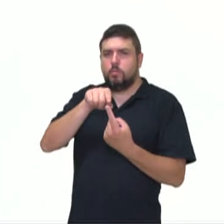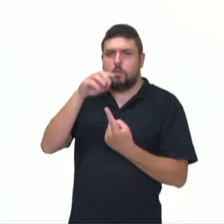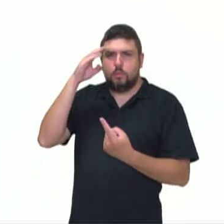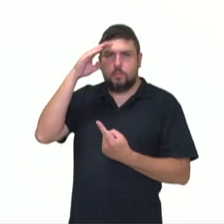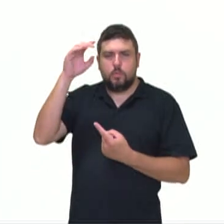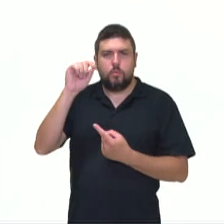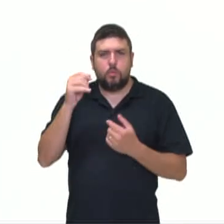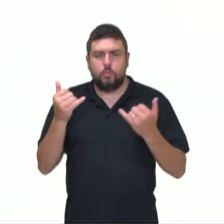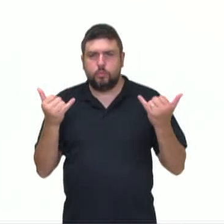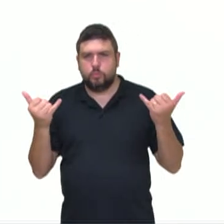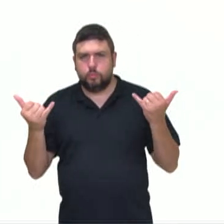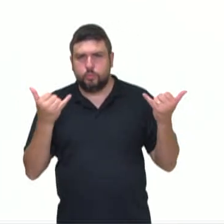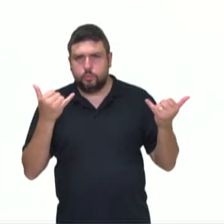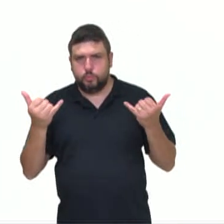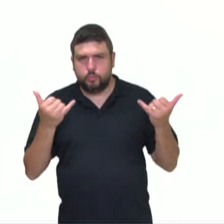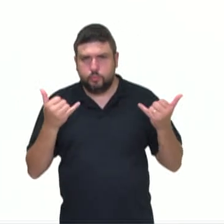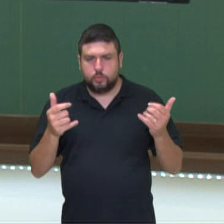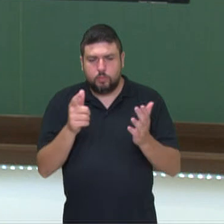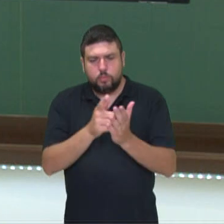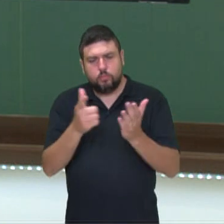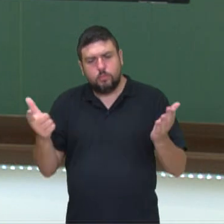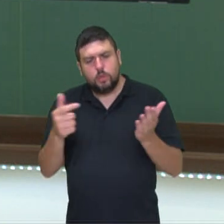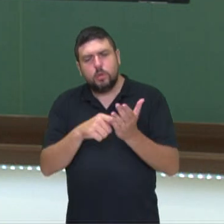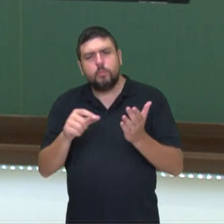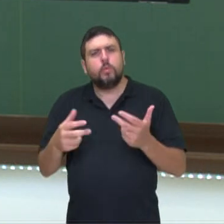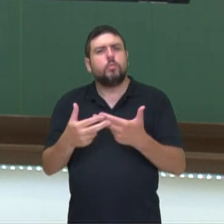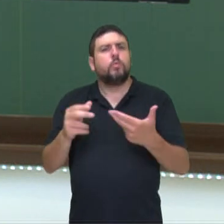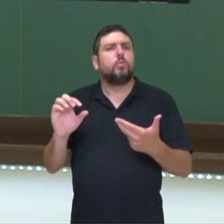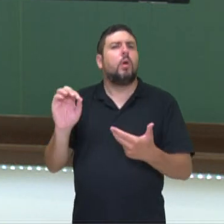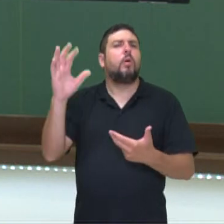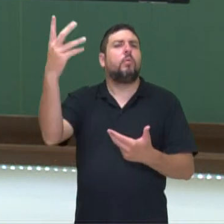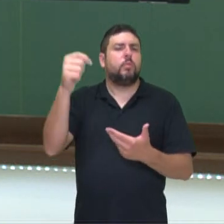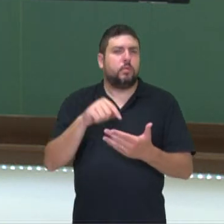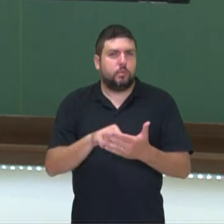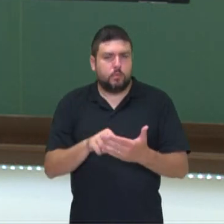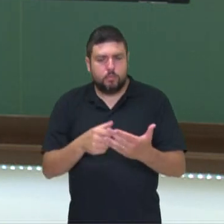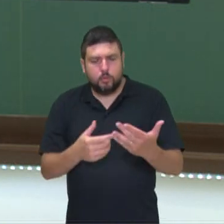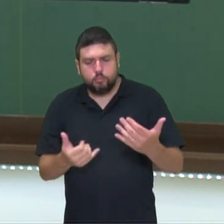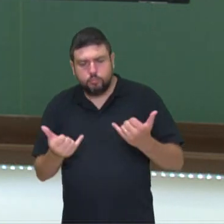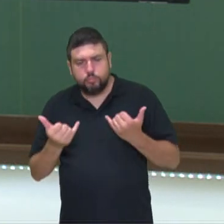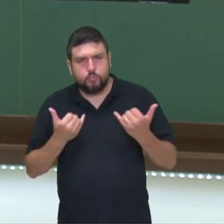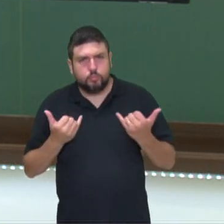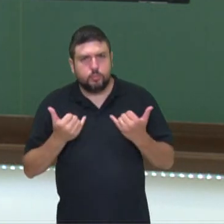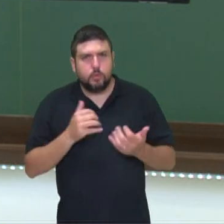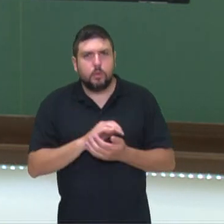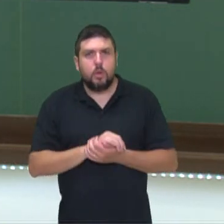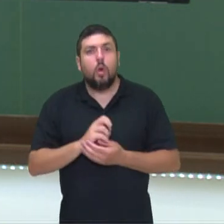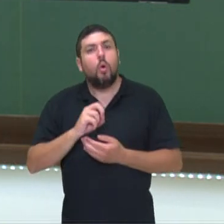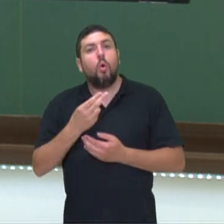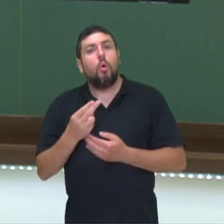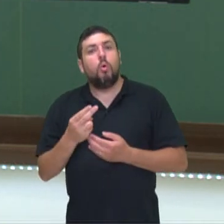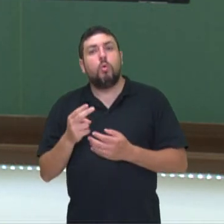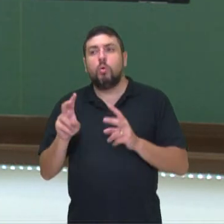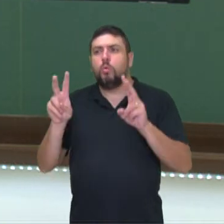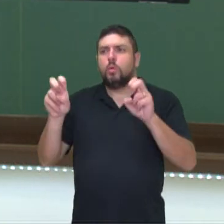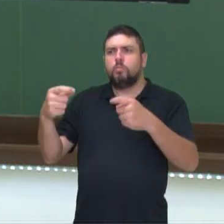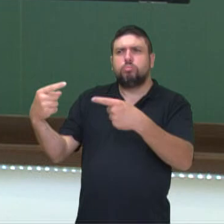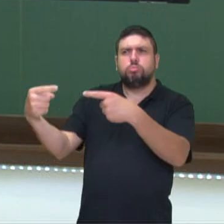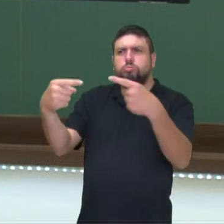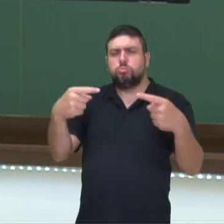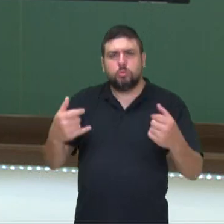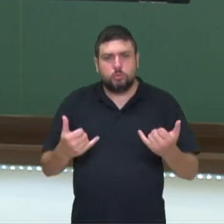é informar, trazer uma informação sobre um acontecimento, sobre um fato, ou até mesmo sobre um tema que está sendo muito